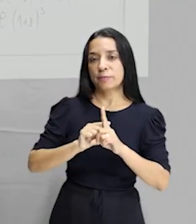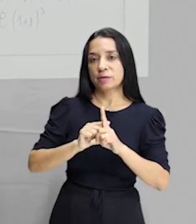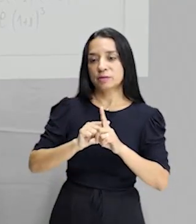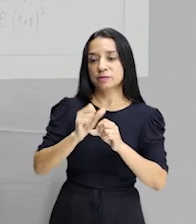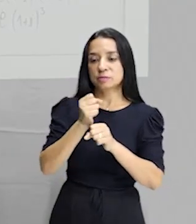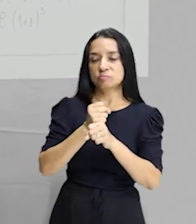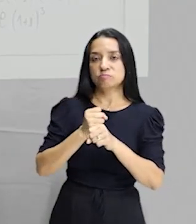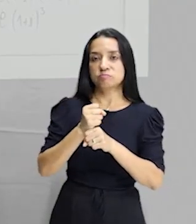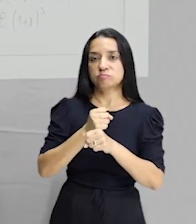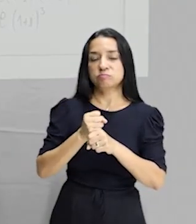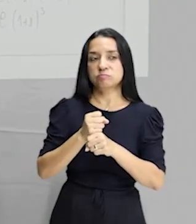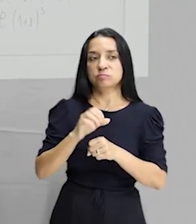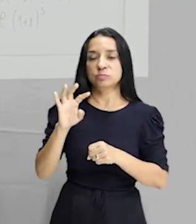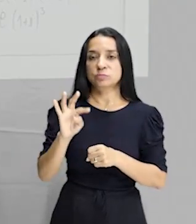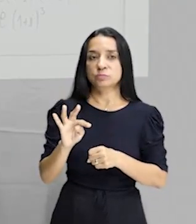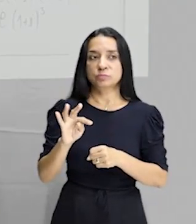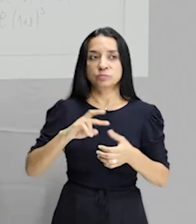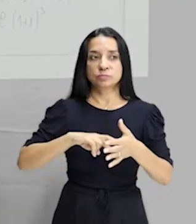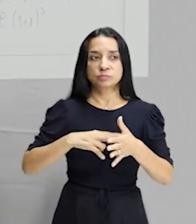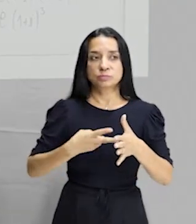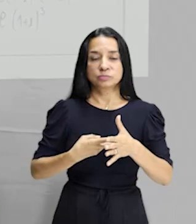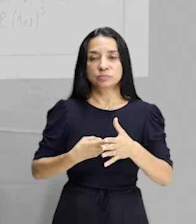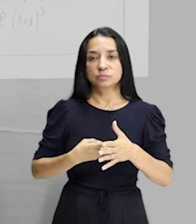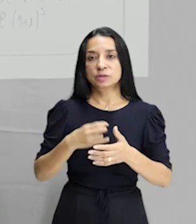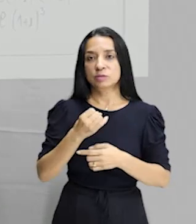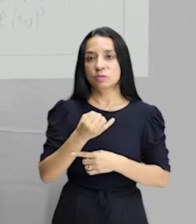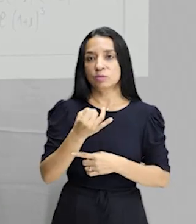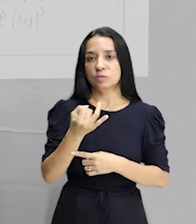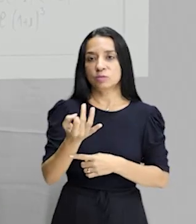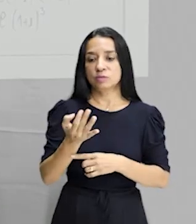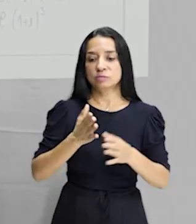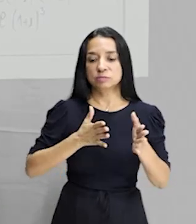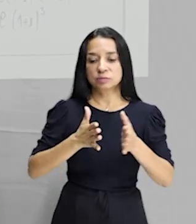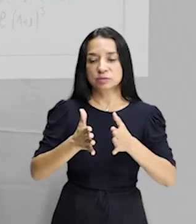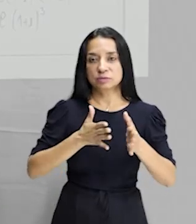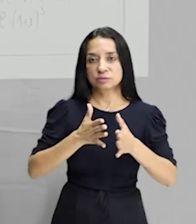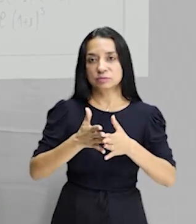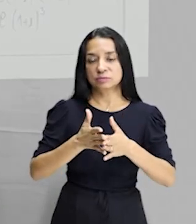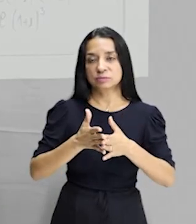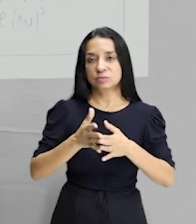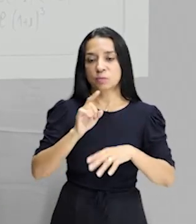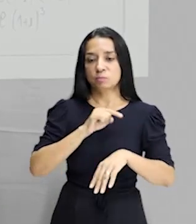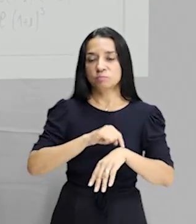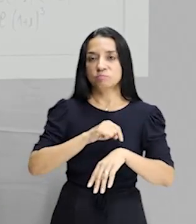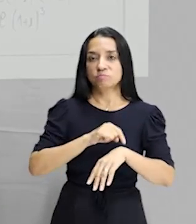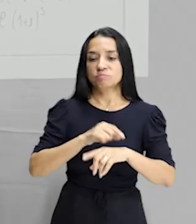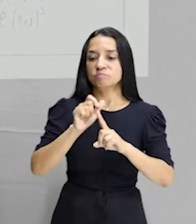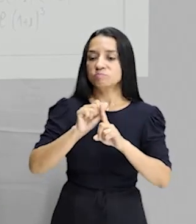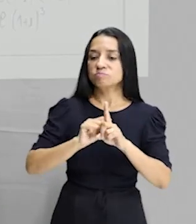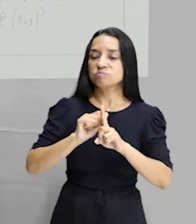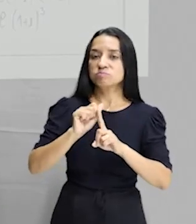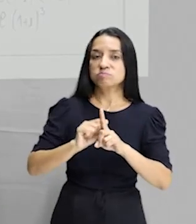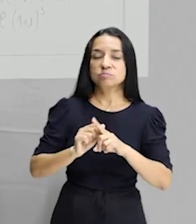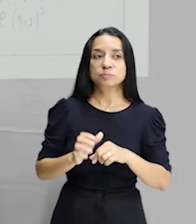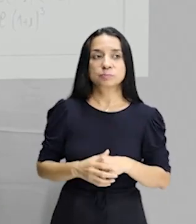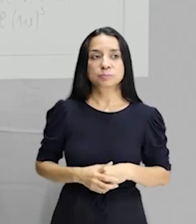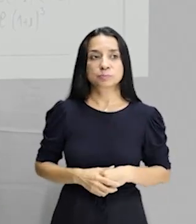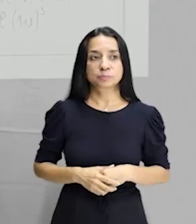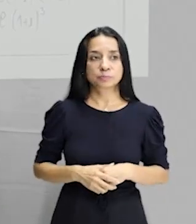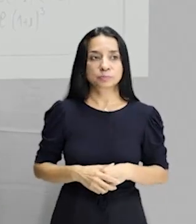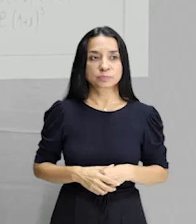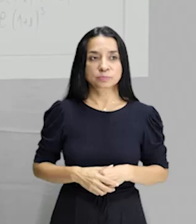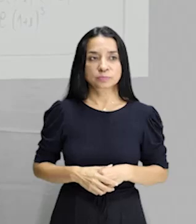e aqui o t é a quantidade de períodos quantidade de períodos